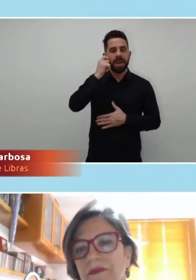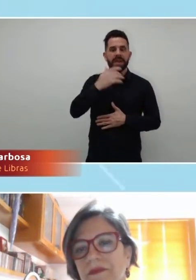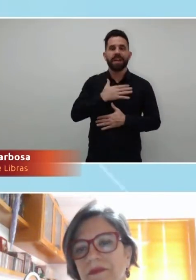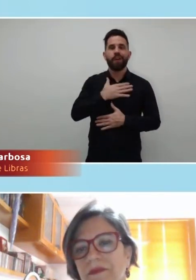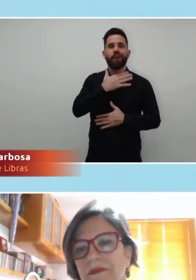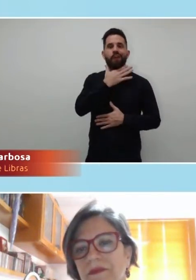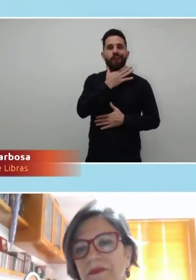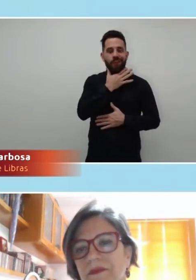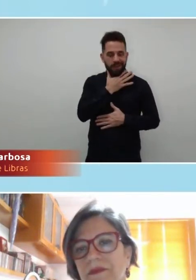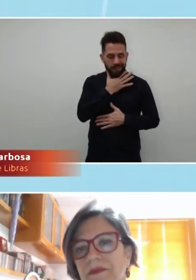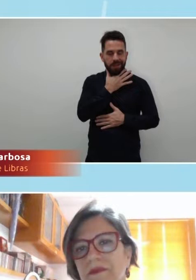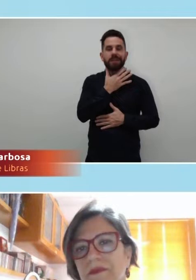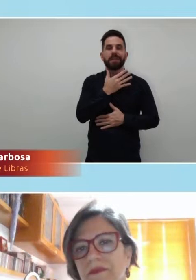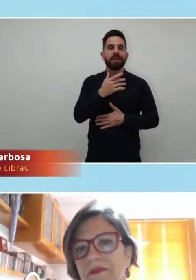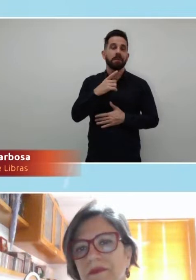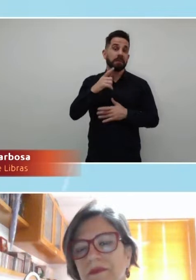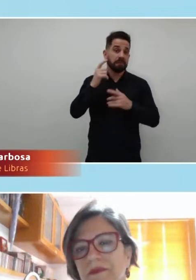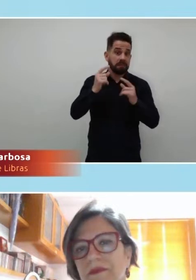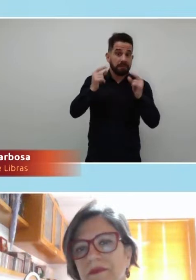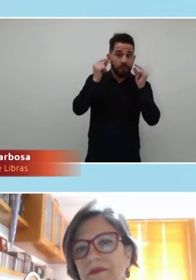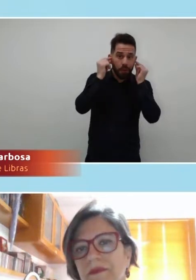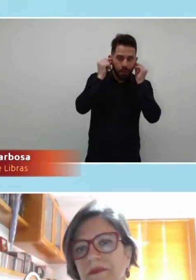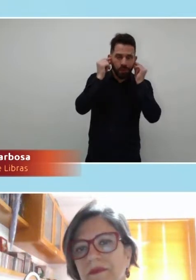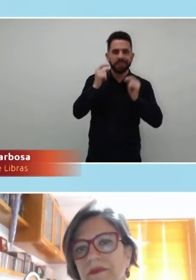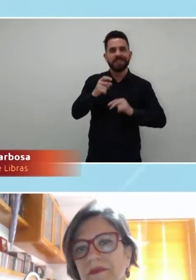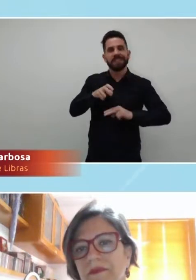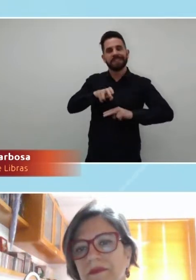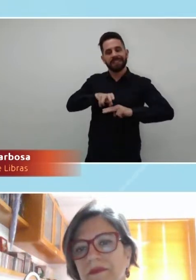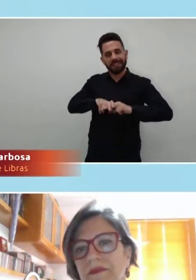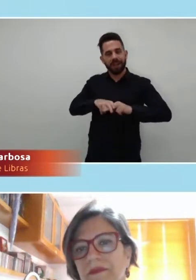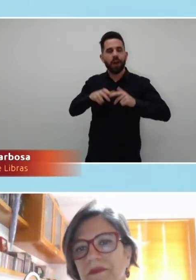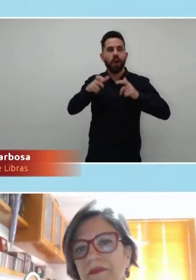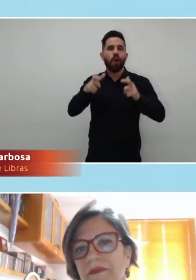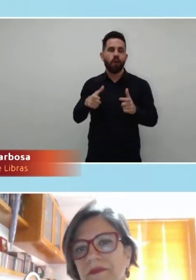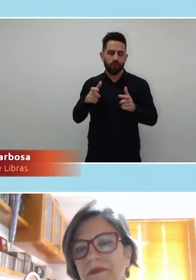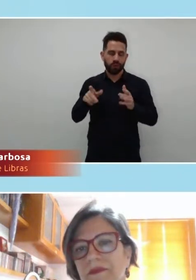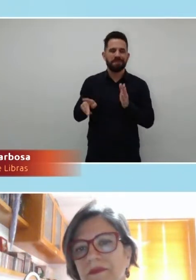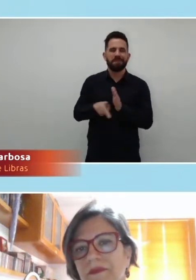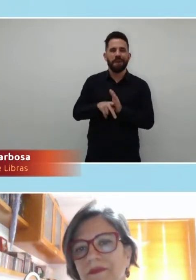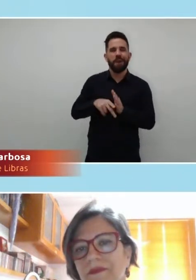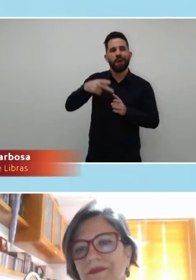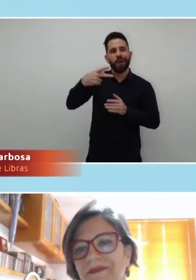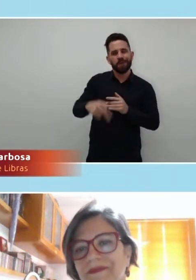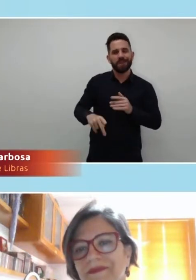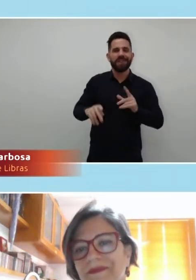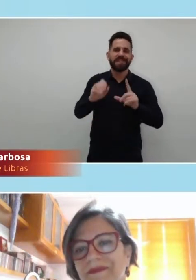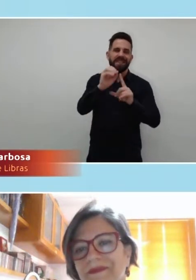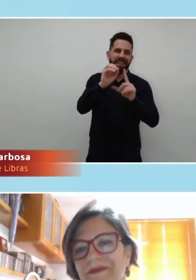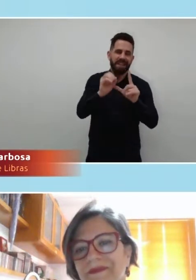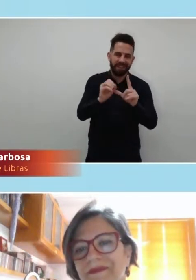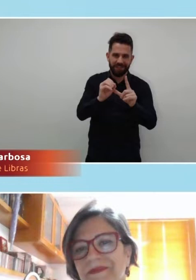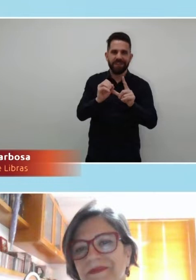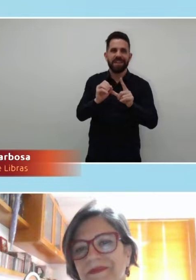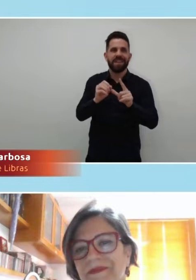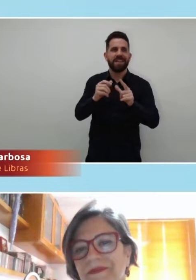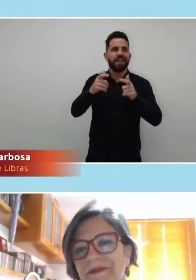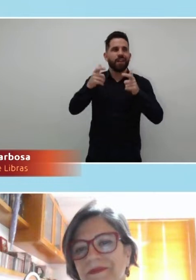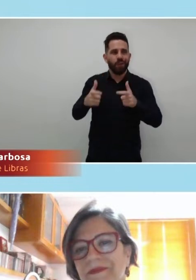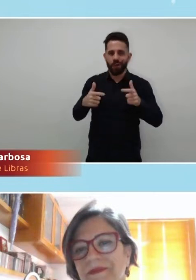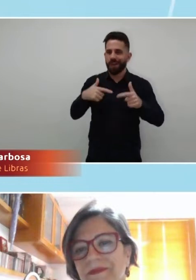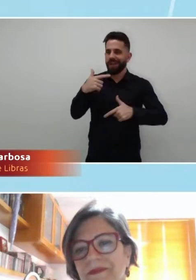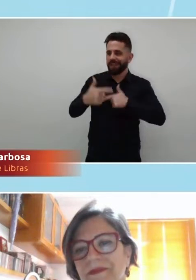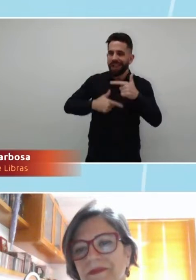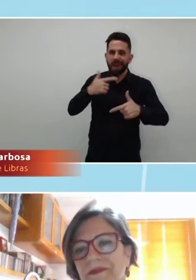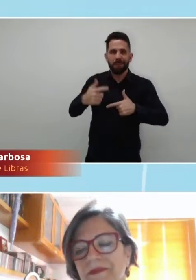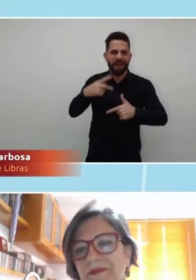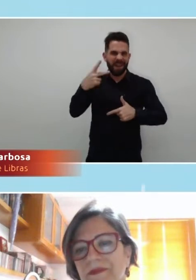com fone de ouvido e também sentada na redação aqui da TV UFG. Então, atrás de mim você vê alguns